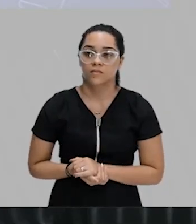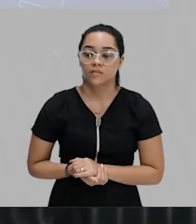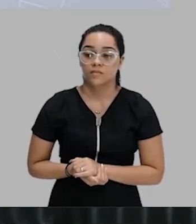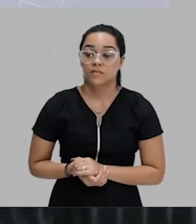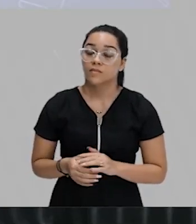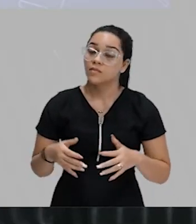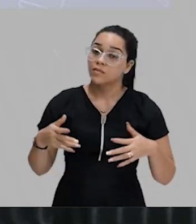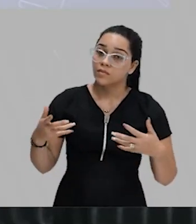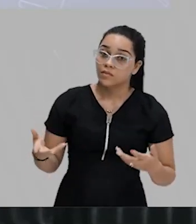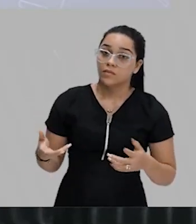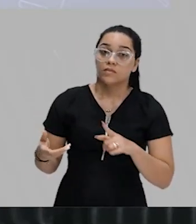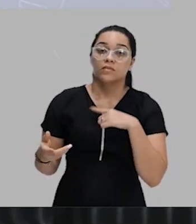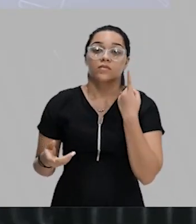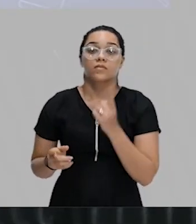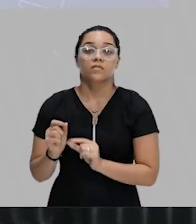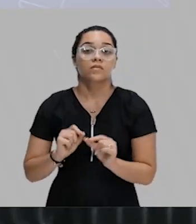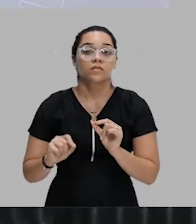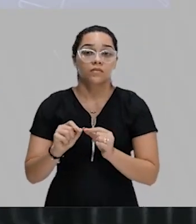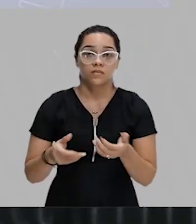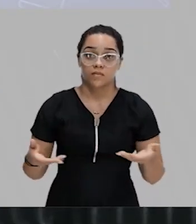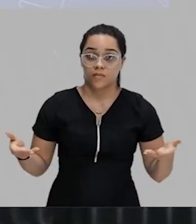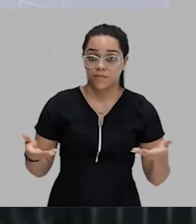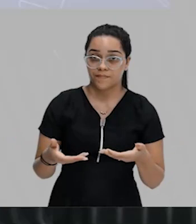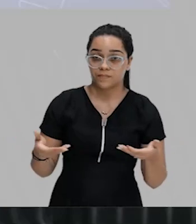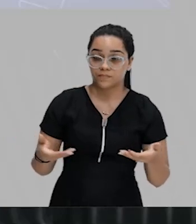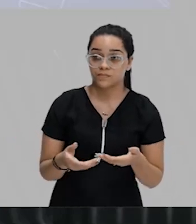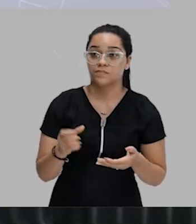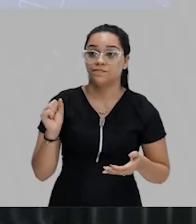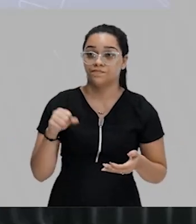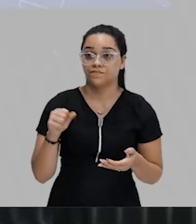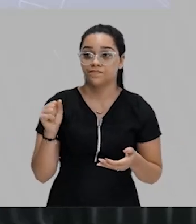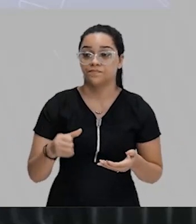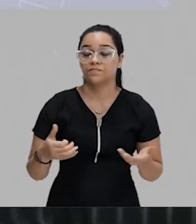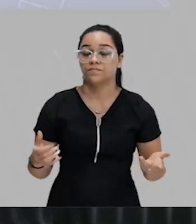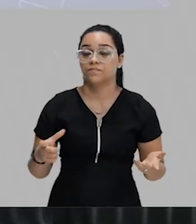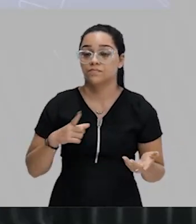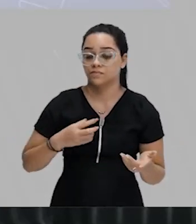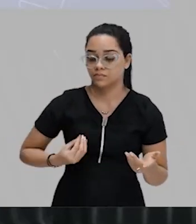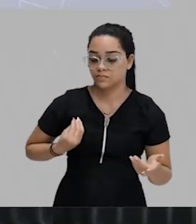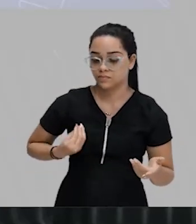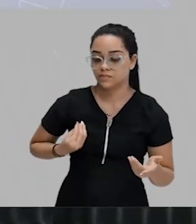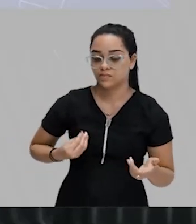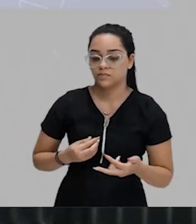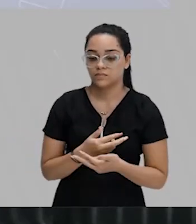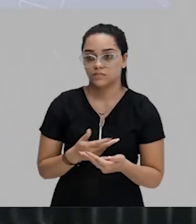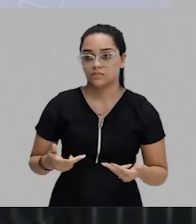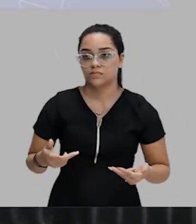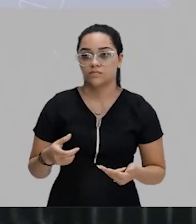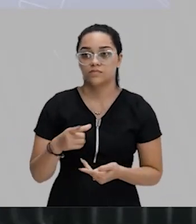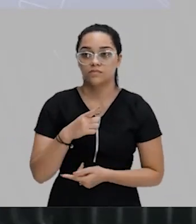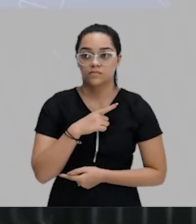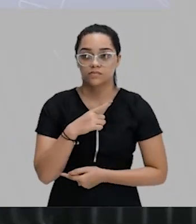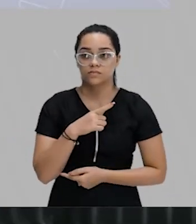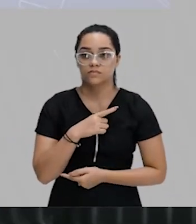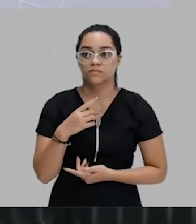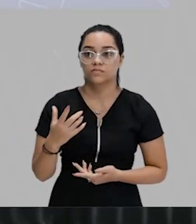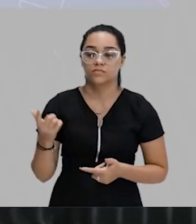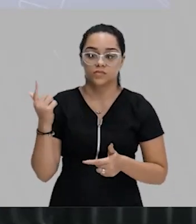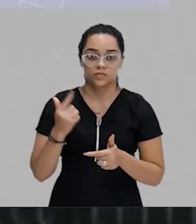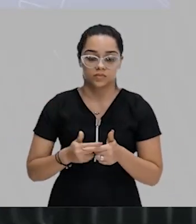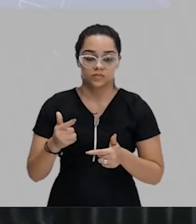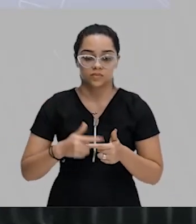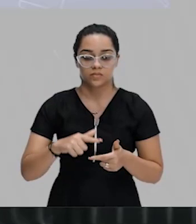Na verdade, nós até hoje estamos, de certa forma, vivenciando os efeitos ainda da